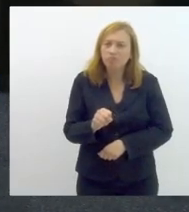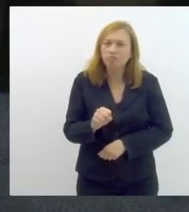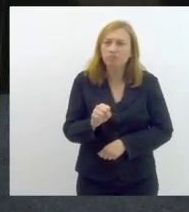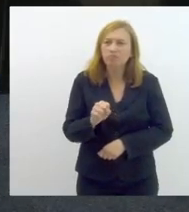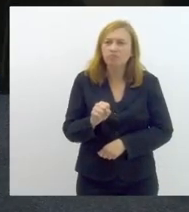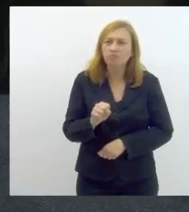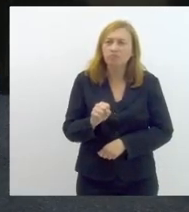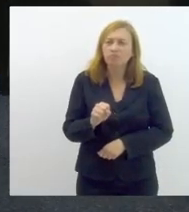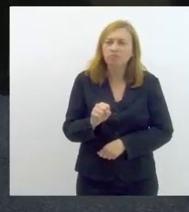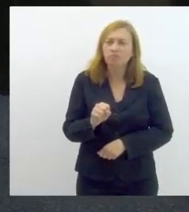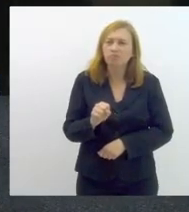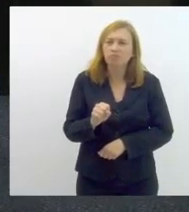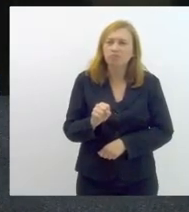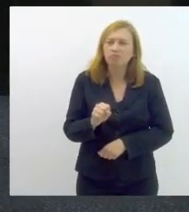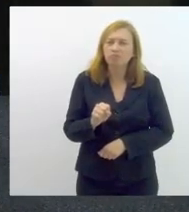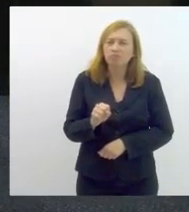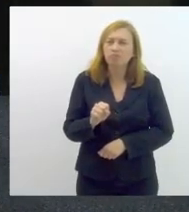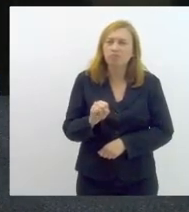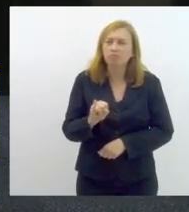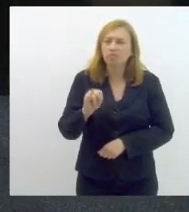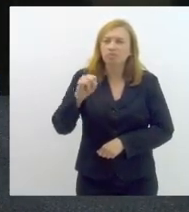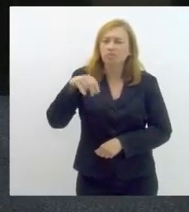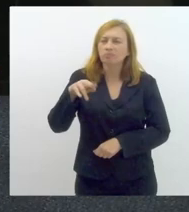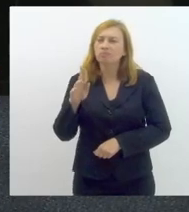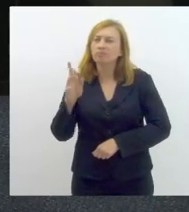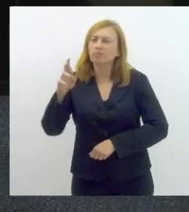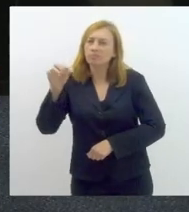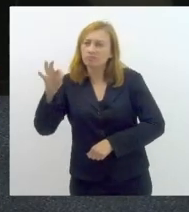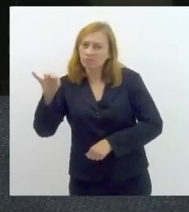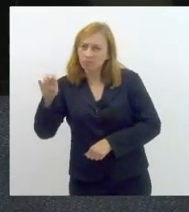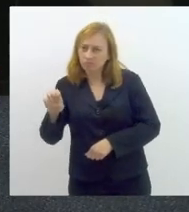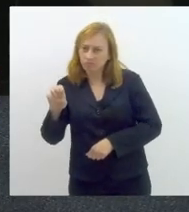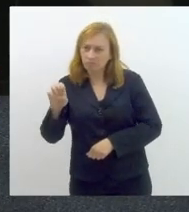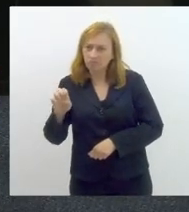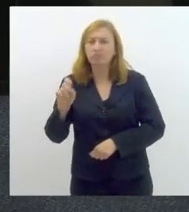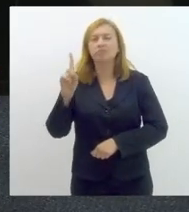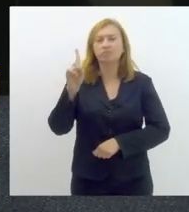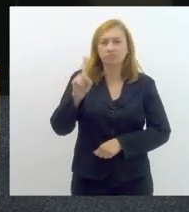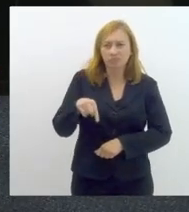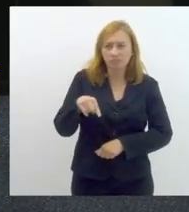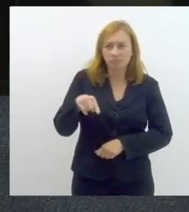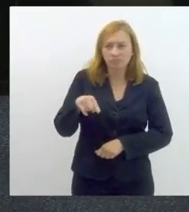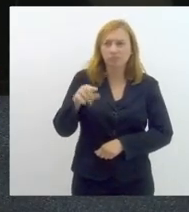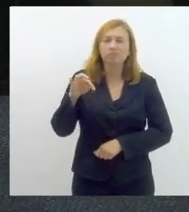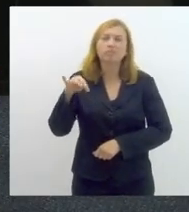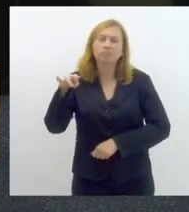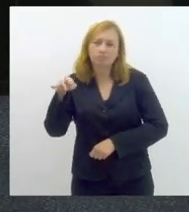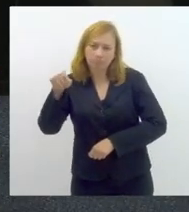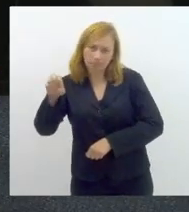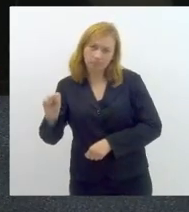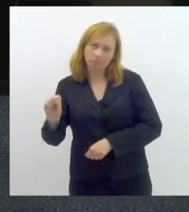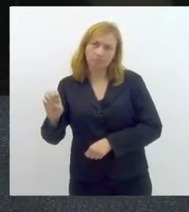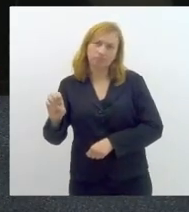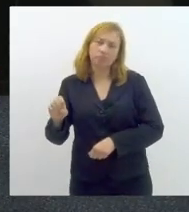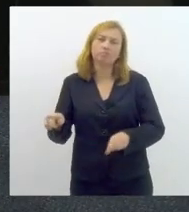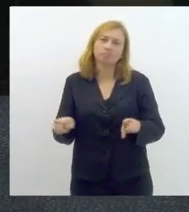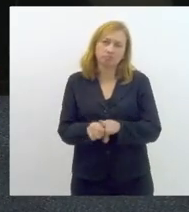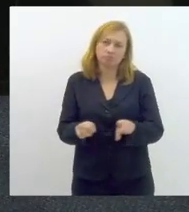O africano que veio para o Brasil, ele é imigrante